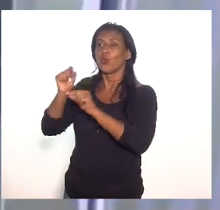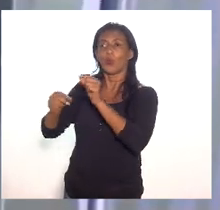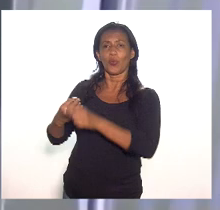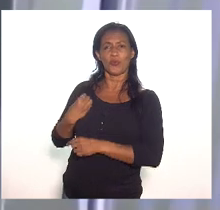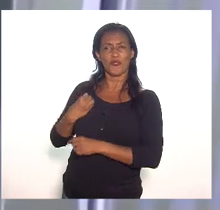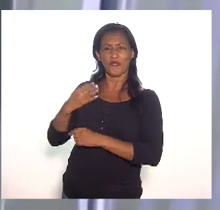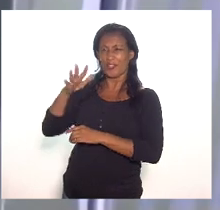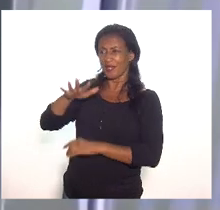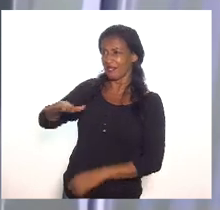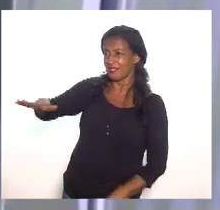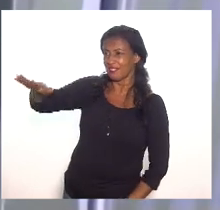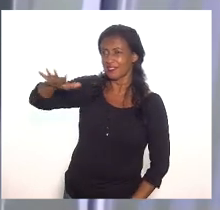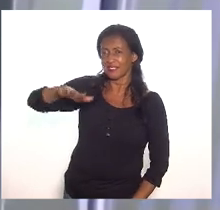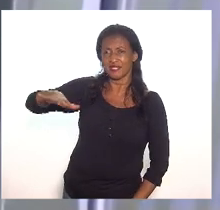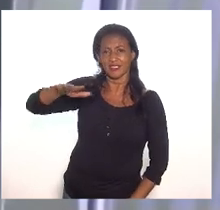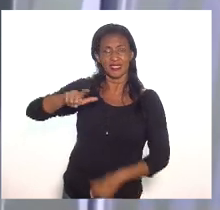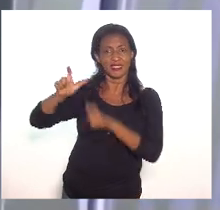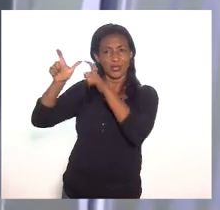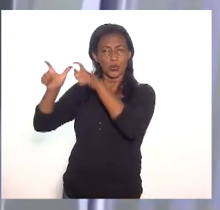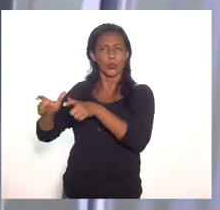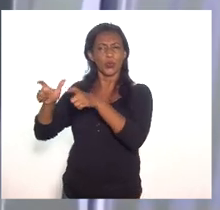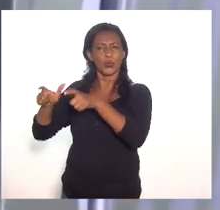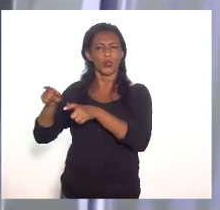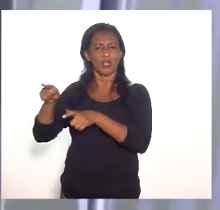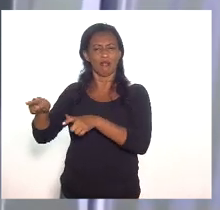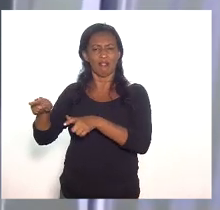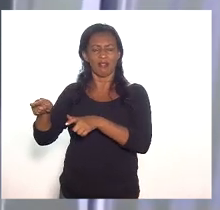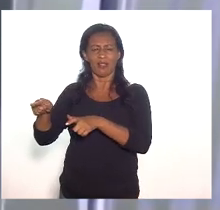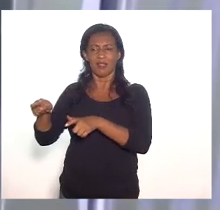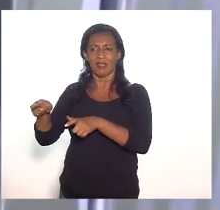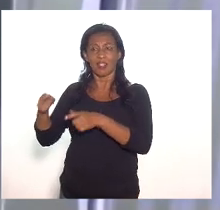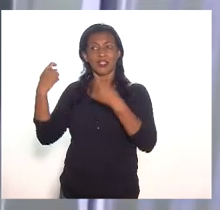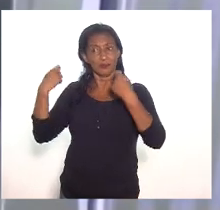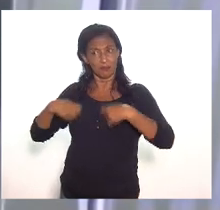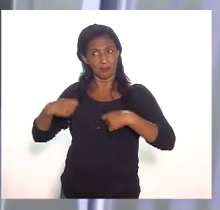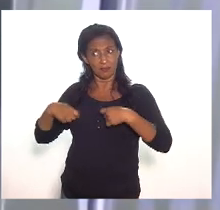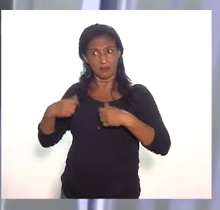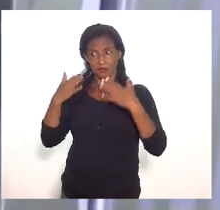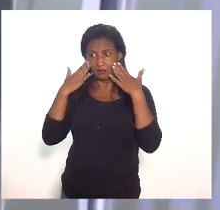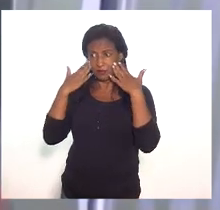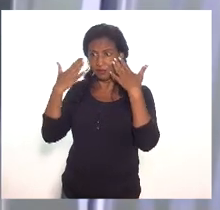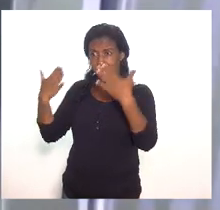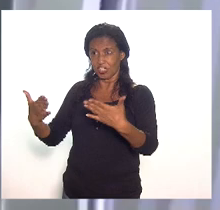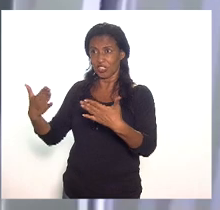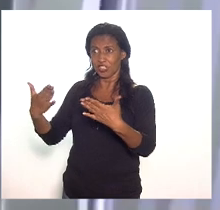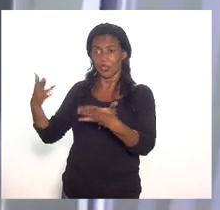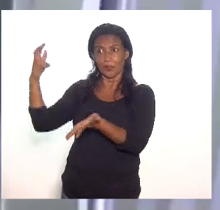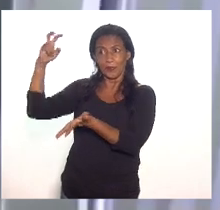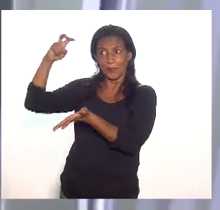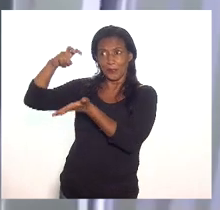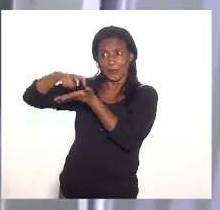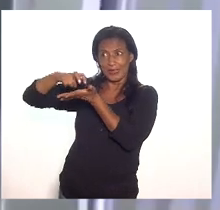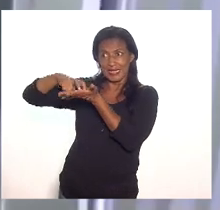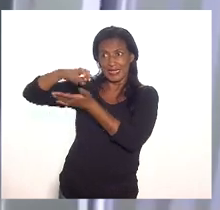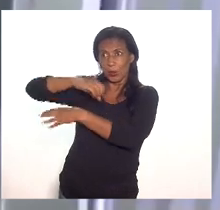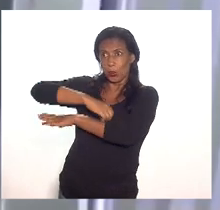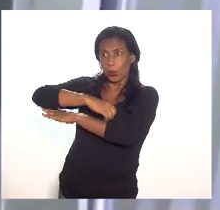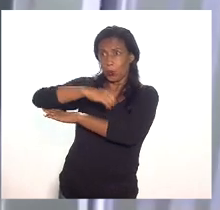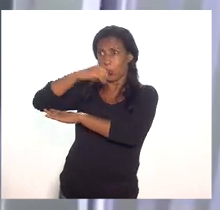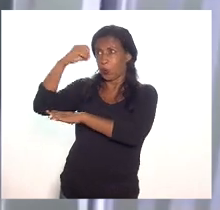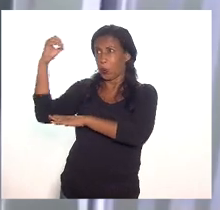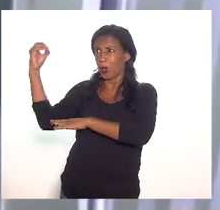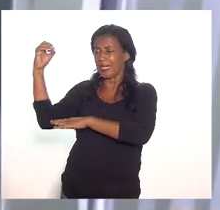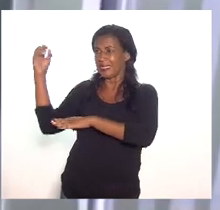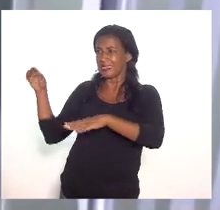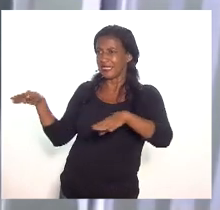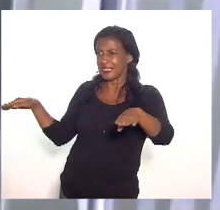Essas localidades, esses lugares, né, explicitam, né, à luz do dia, o quadro de desigualdade,